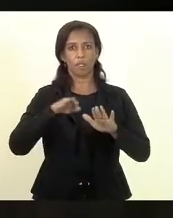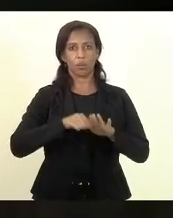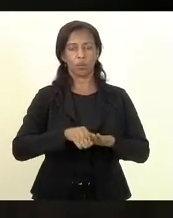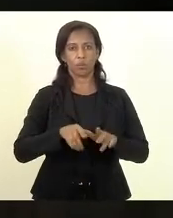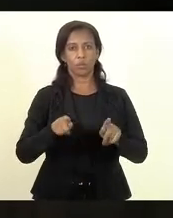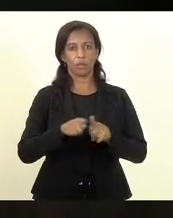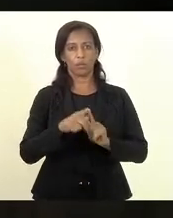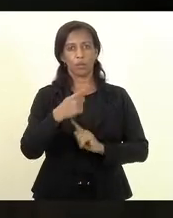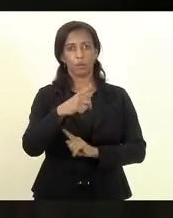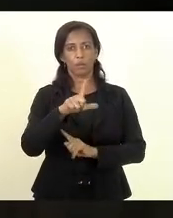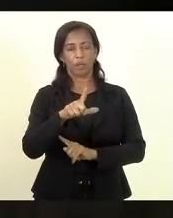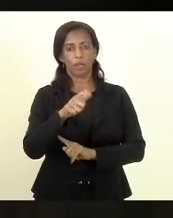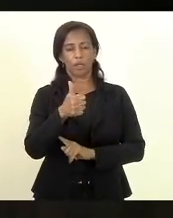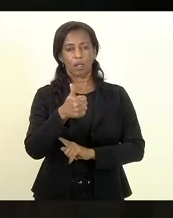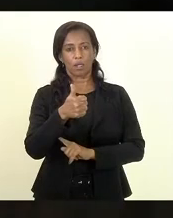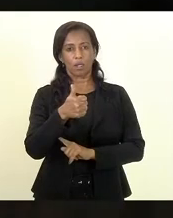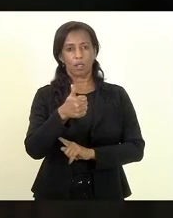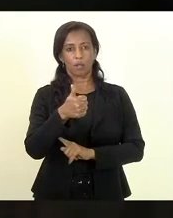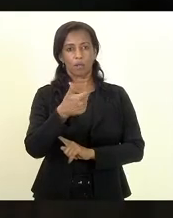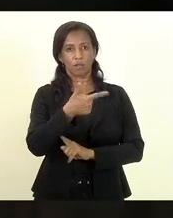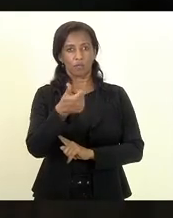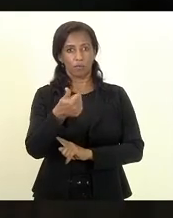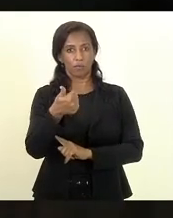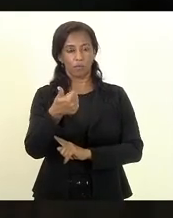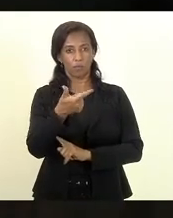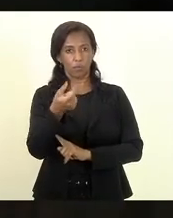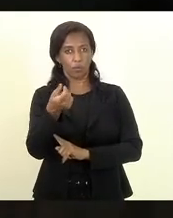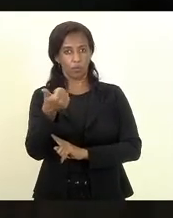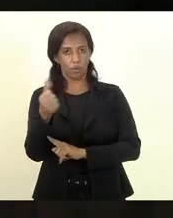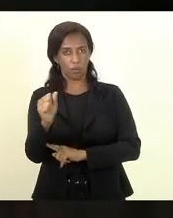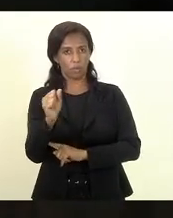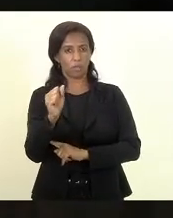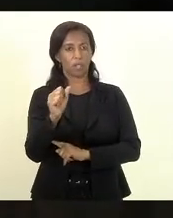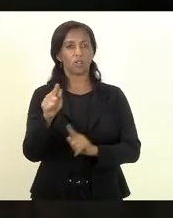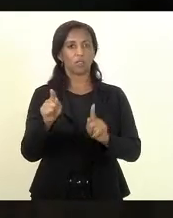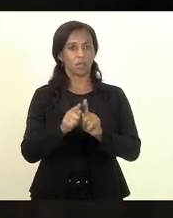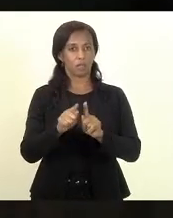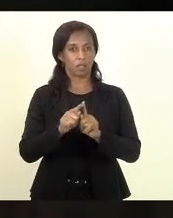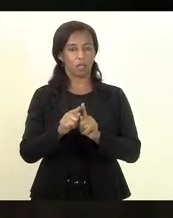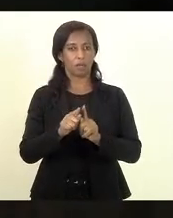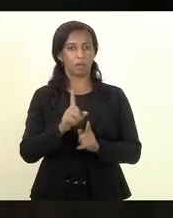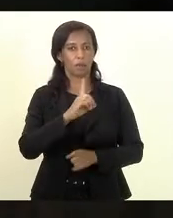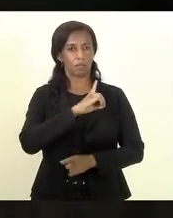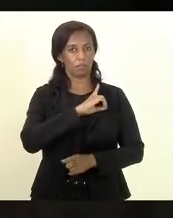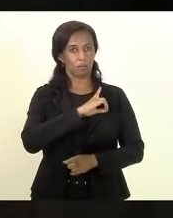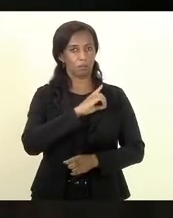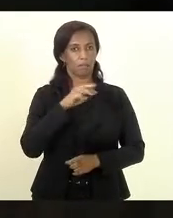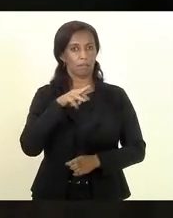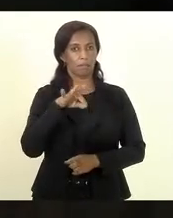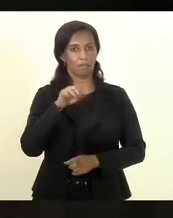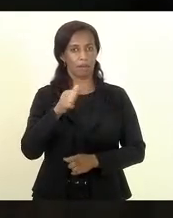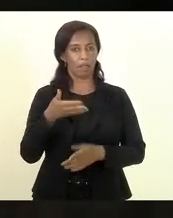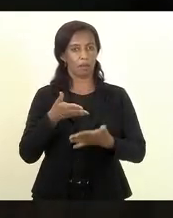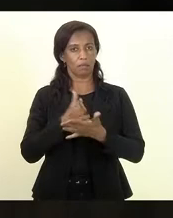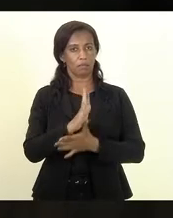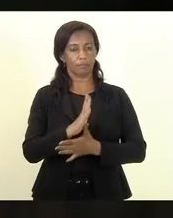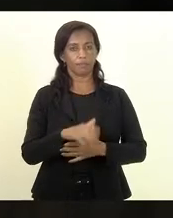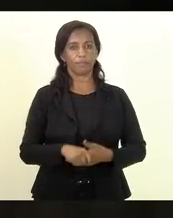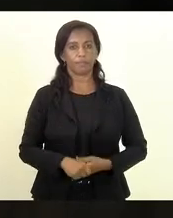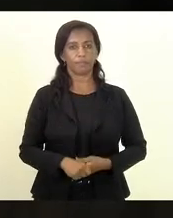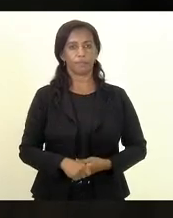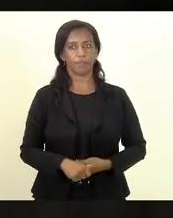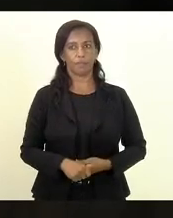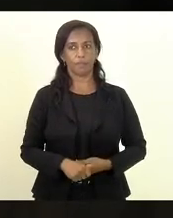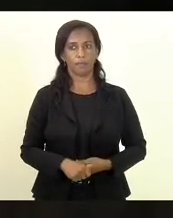projeto de lei 2115 de 16, deputada Marta Rocha. Senhores que aprovam, permaneçam como estão. Aprovado.